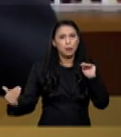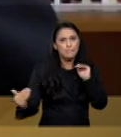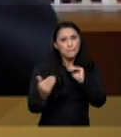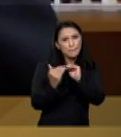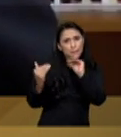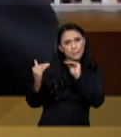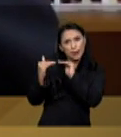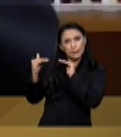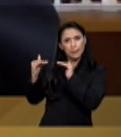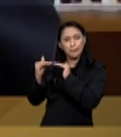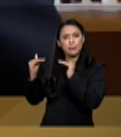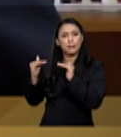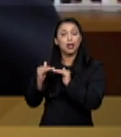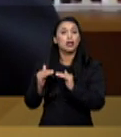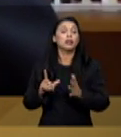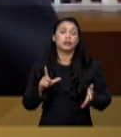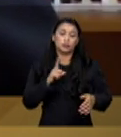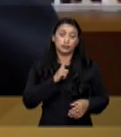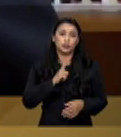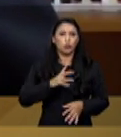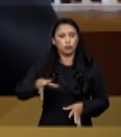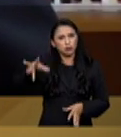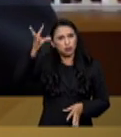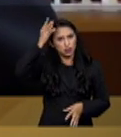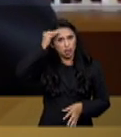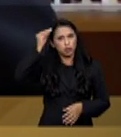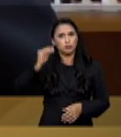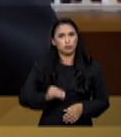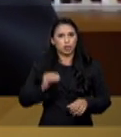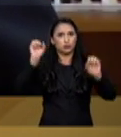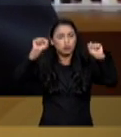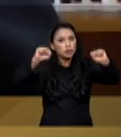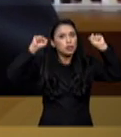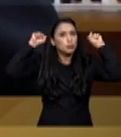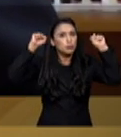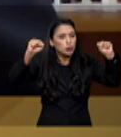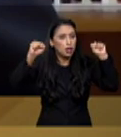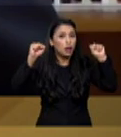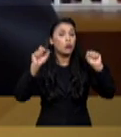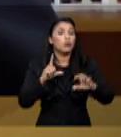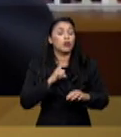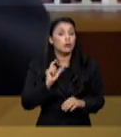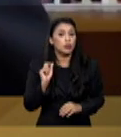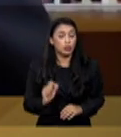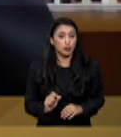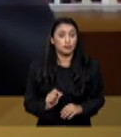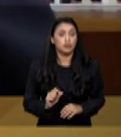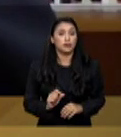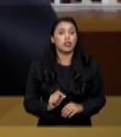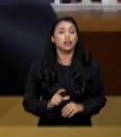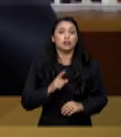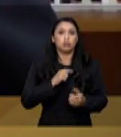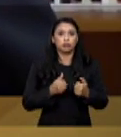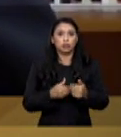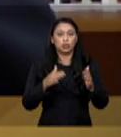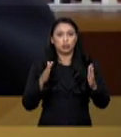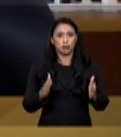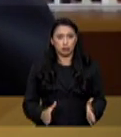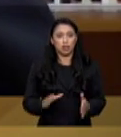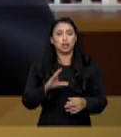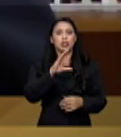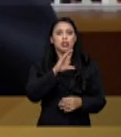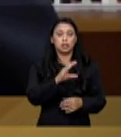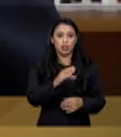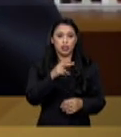sentido. É consolidado o entendimento do tribunal de que a instauração do inquérito